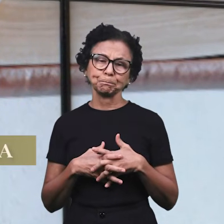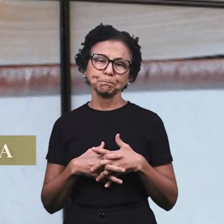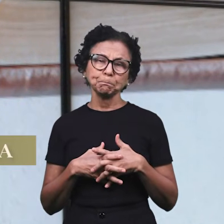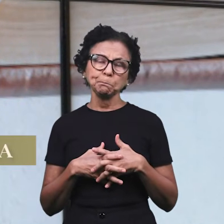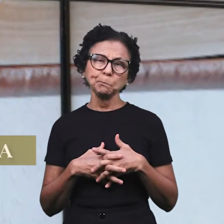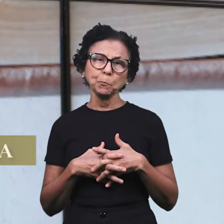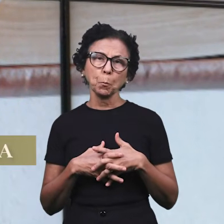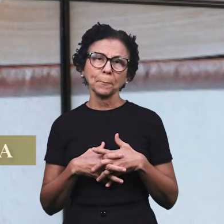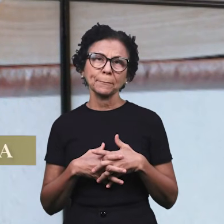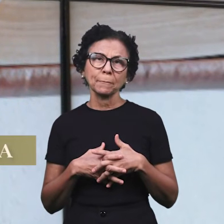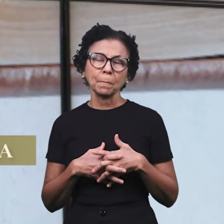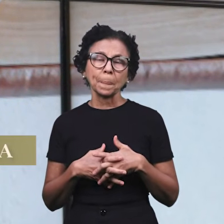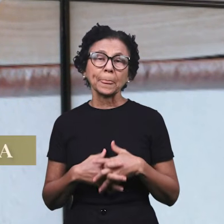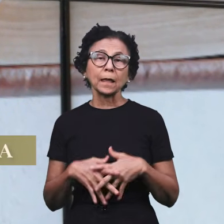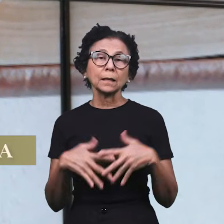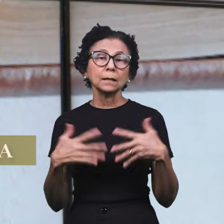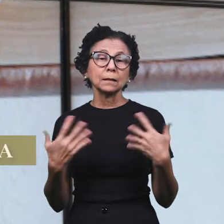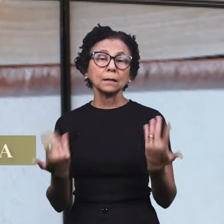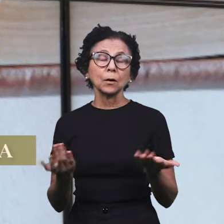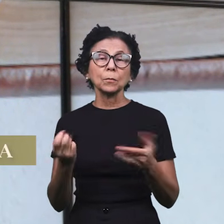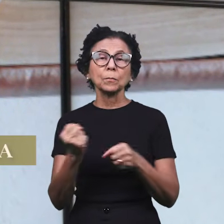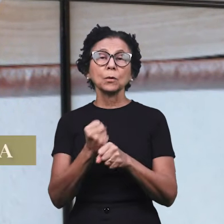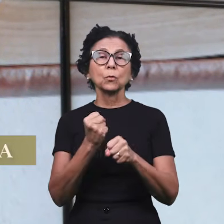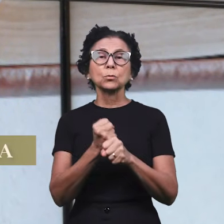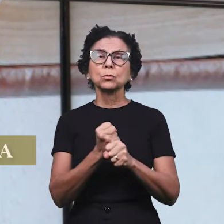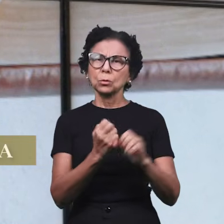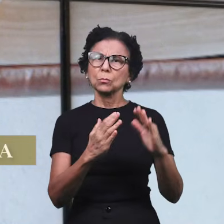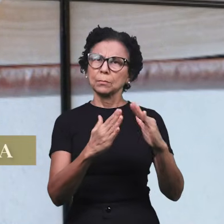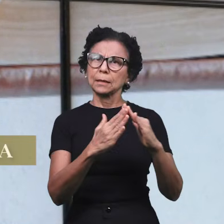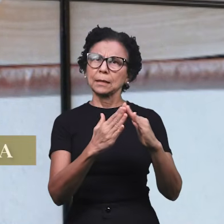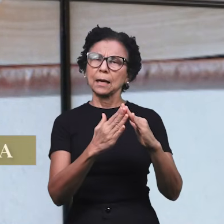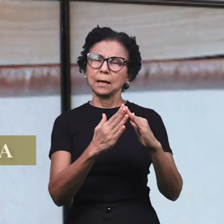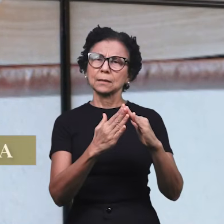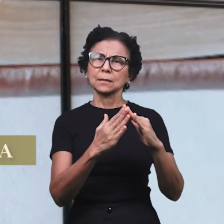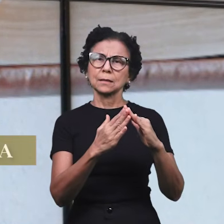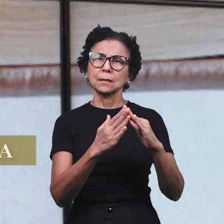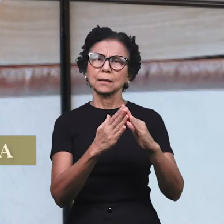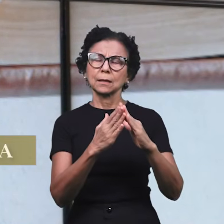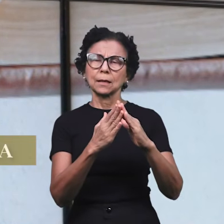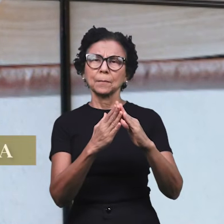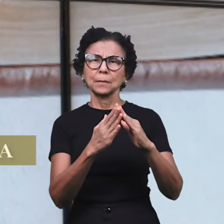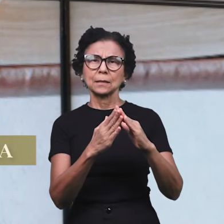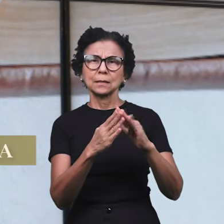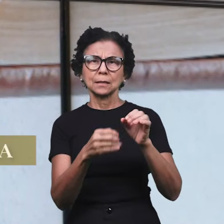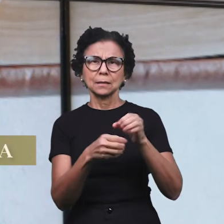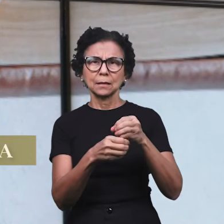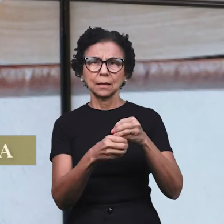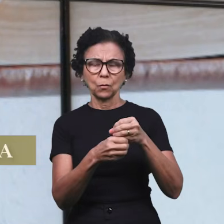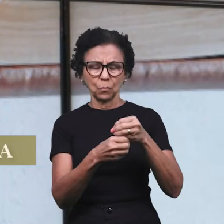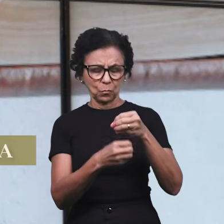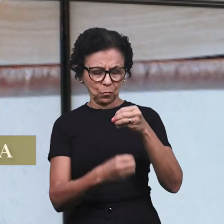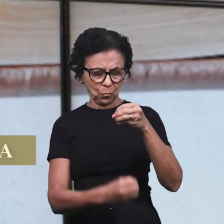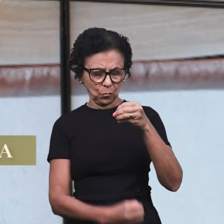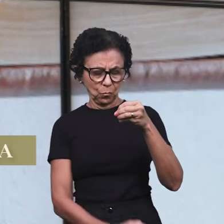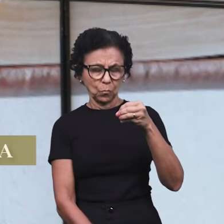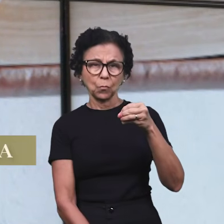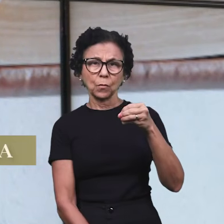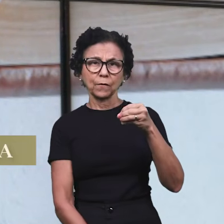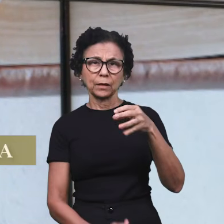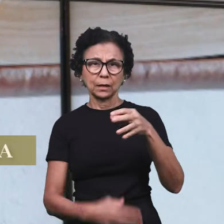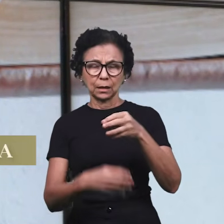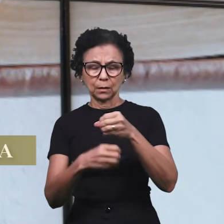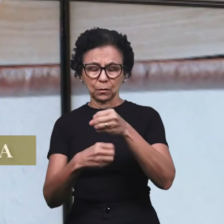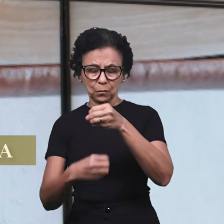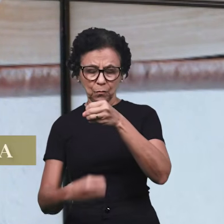esse fundamento se chama fé. A fé é aquilo que nos liga a essa rocha. Então, uma mãe